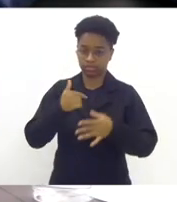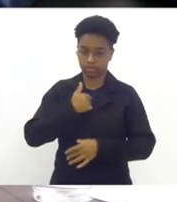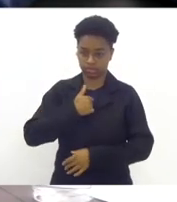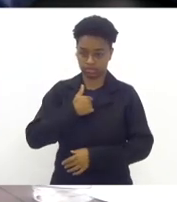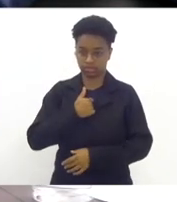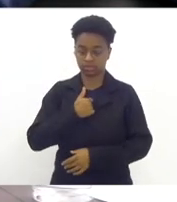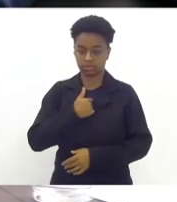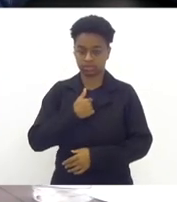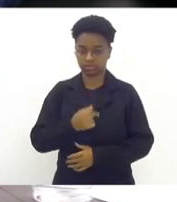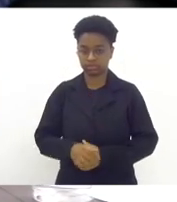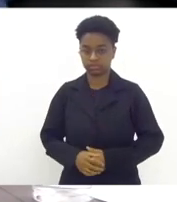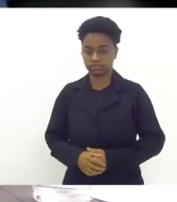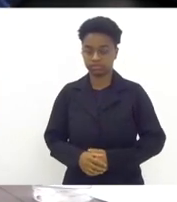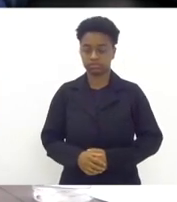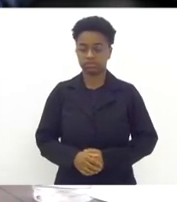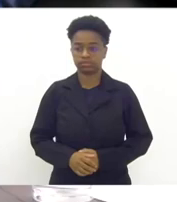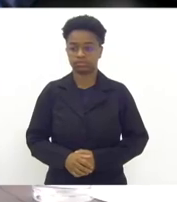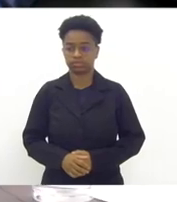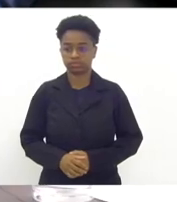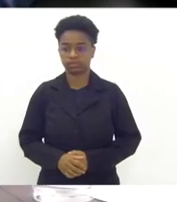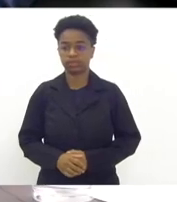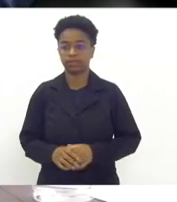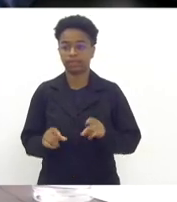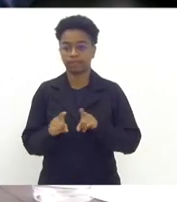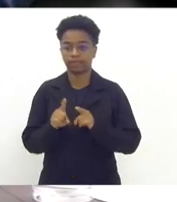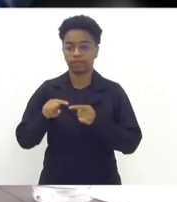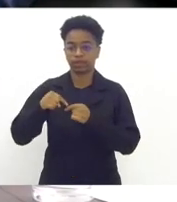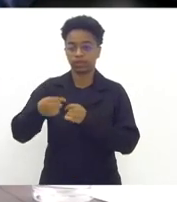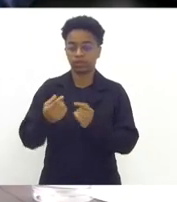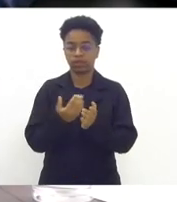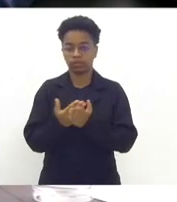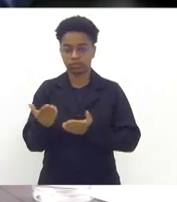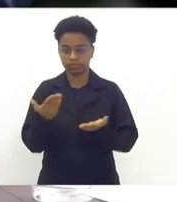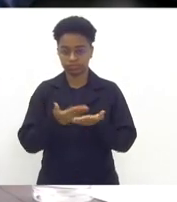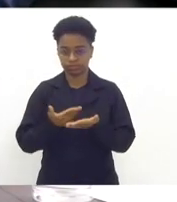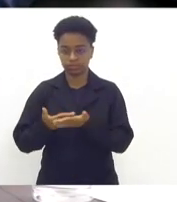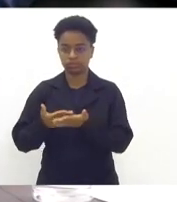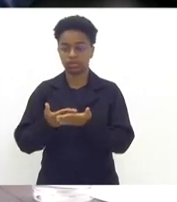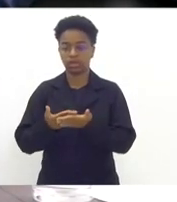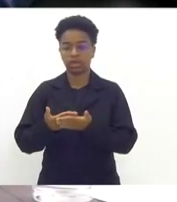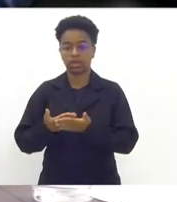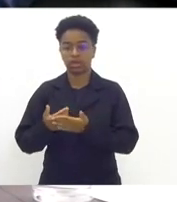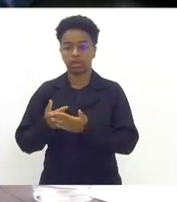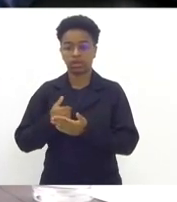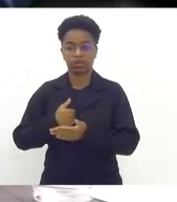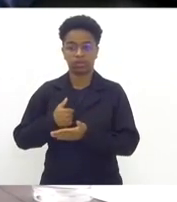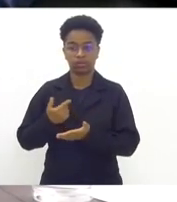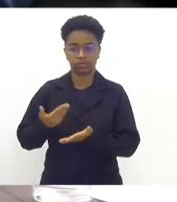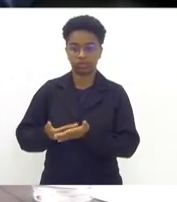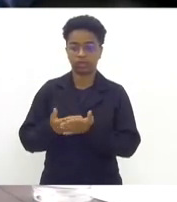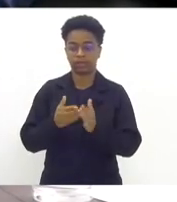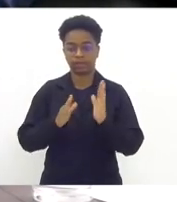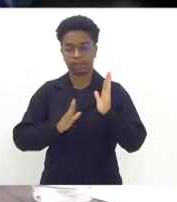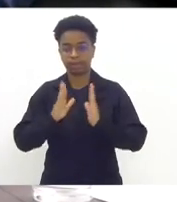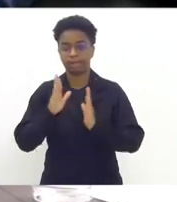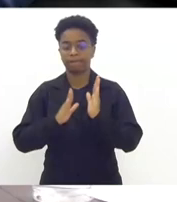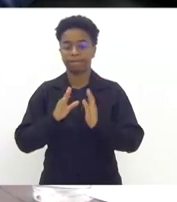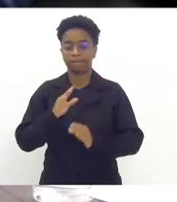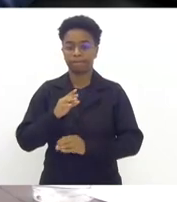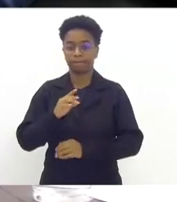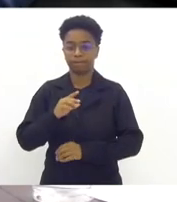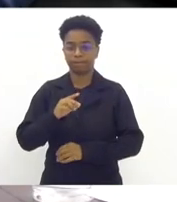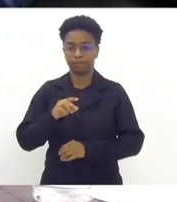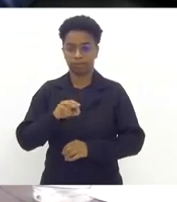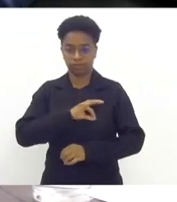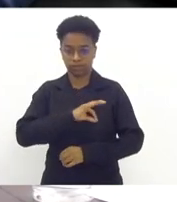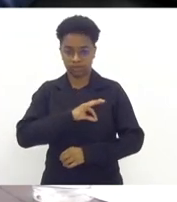Fui solto 35 dias, paralelo a isso comecei a estudar e estava fazendo as etapas da PM do bombeiro que eu tinha passado. Eu